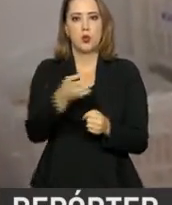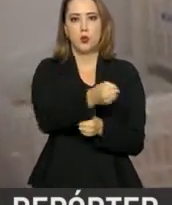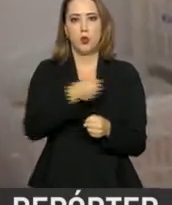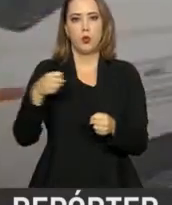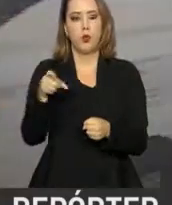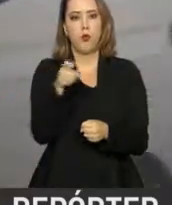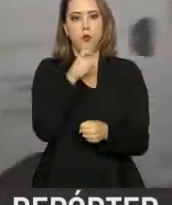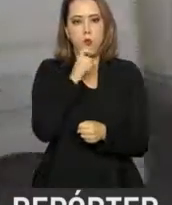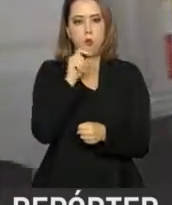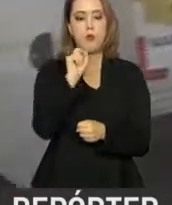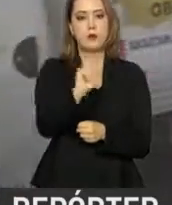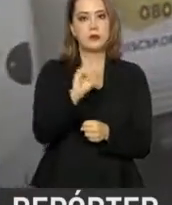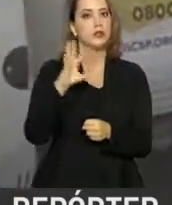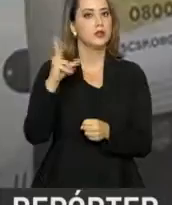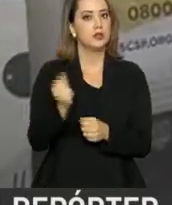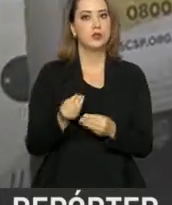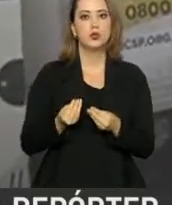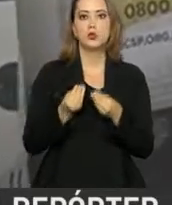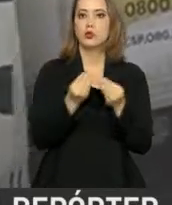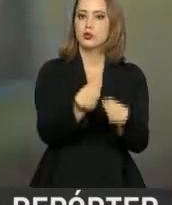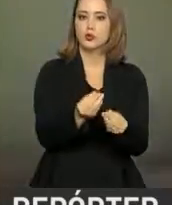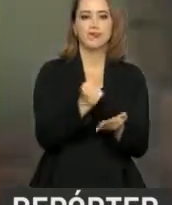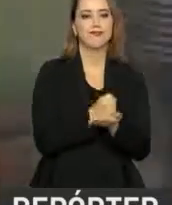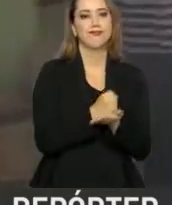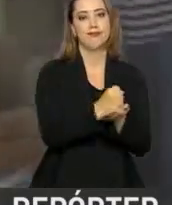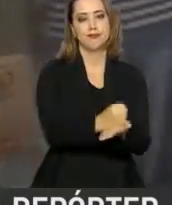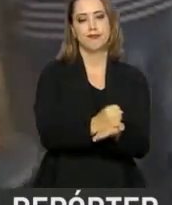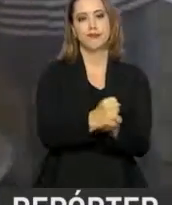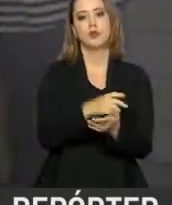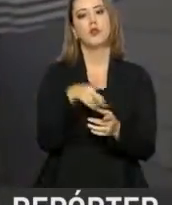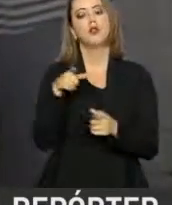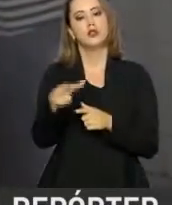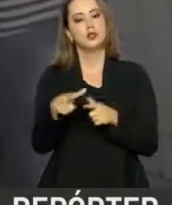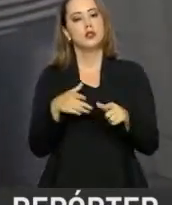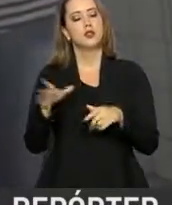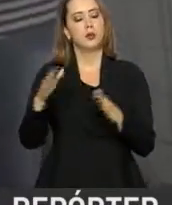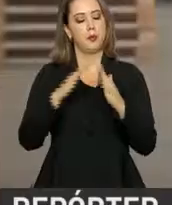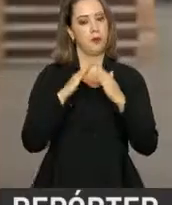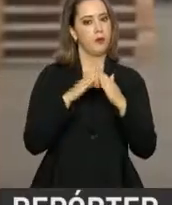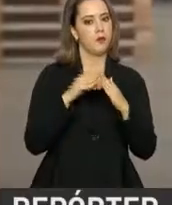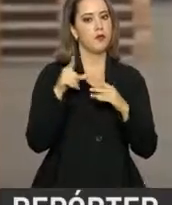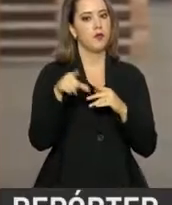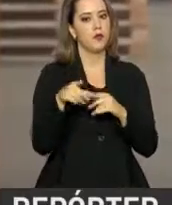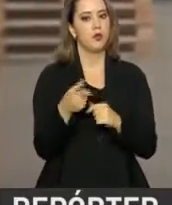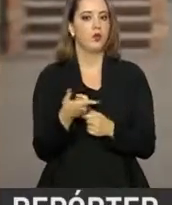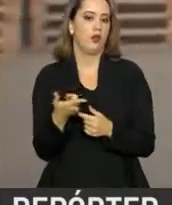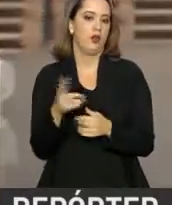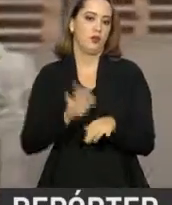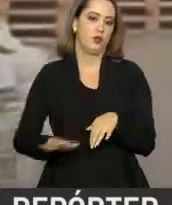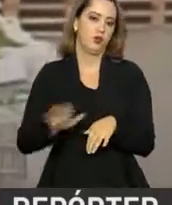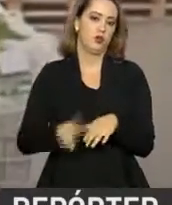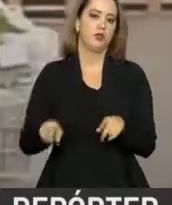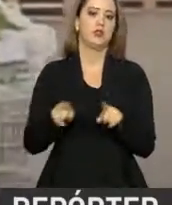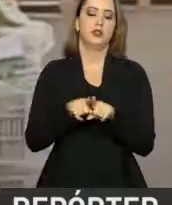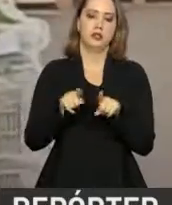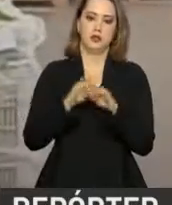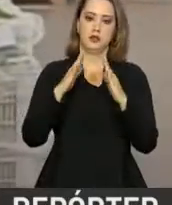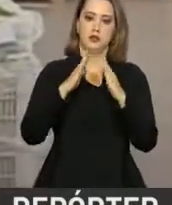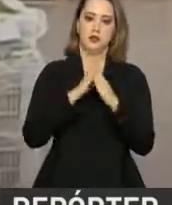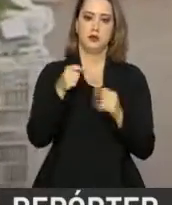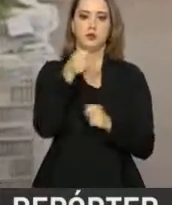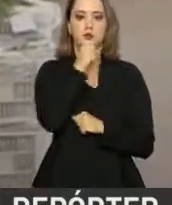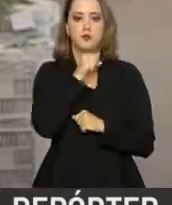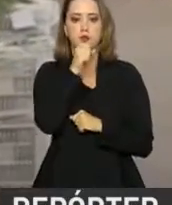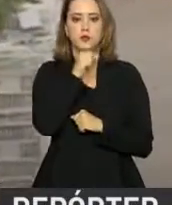vai se perder e tudo vai para instituições sociais como creches e asilos todo dia cerca de dez caminhões retiram